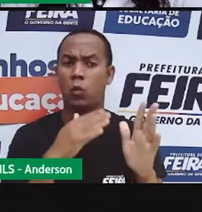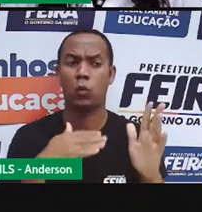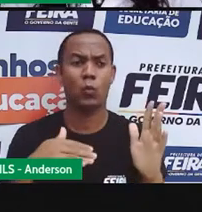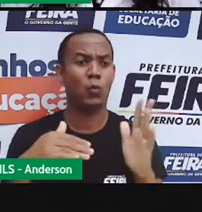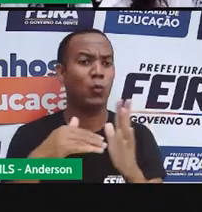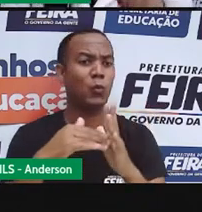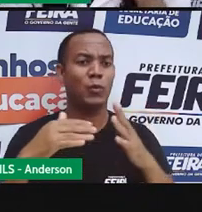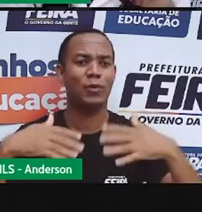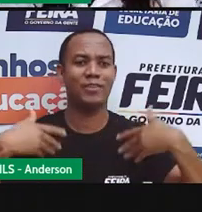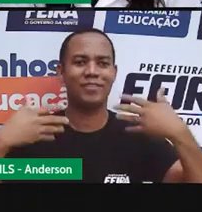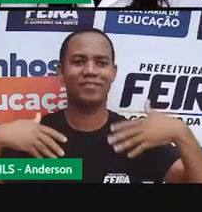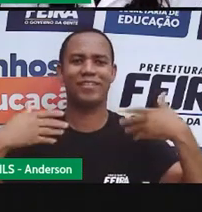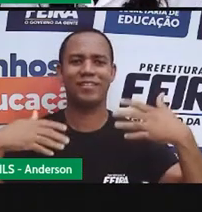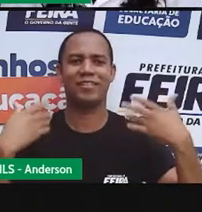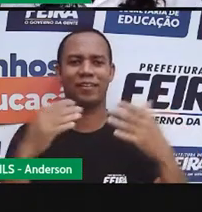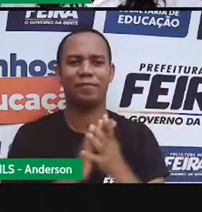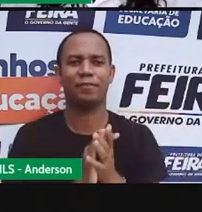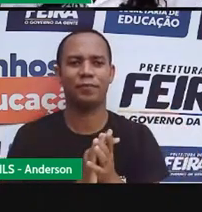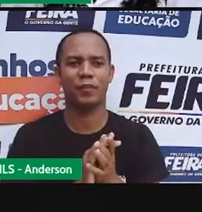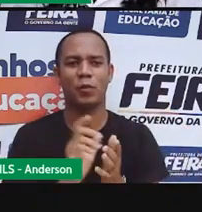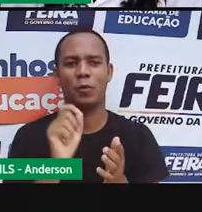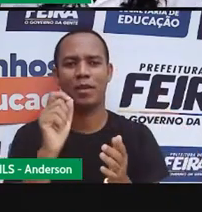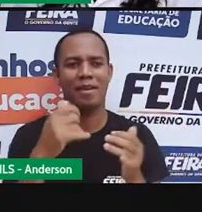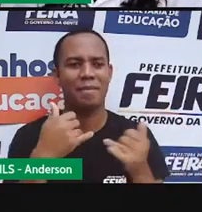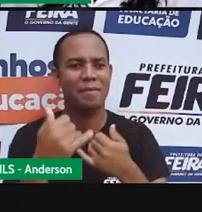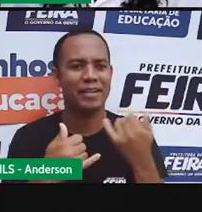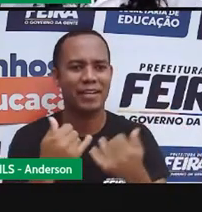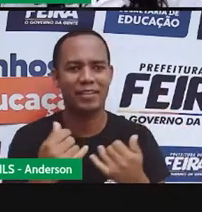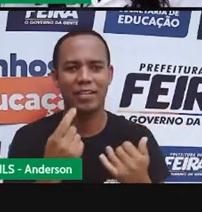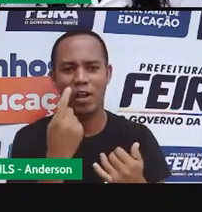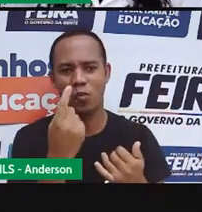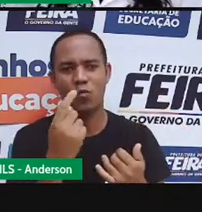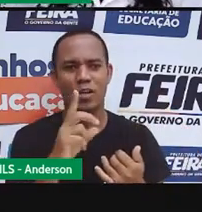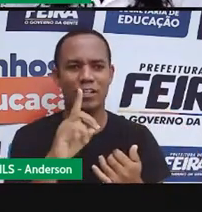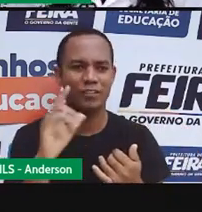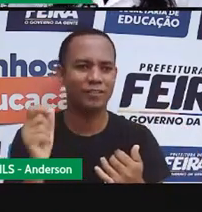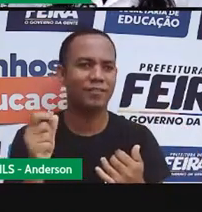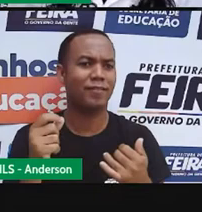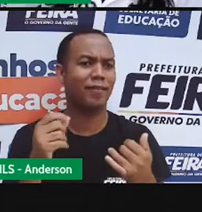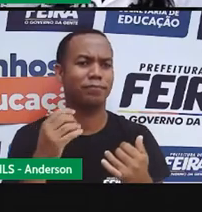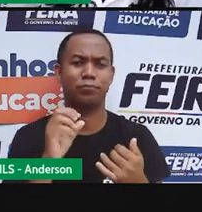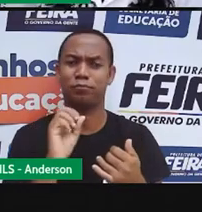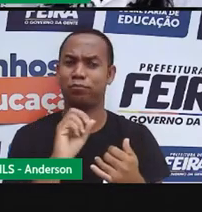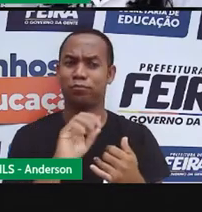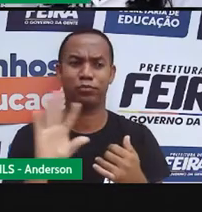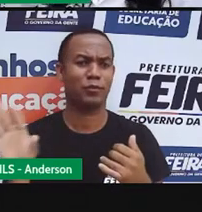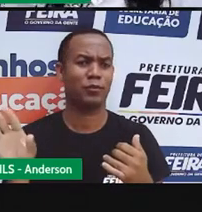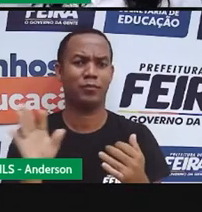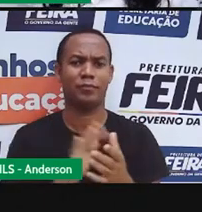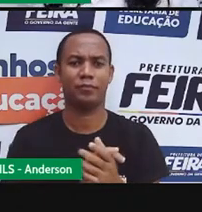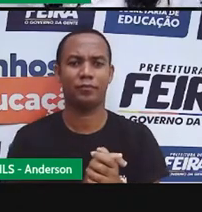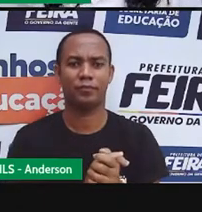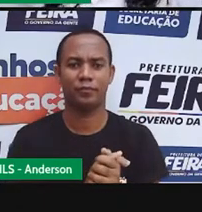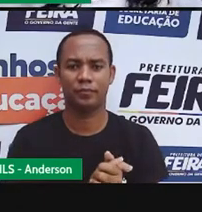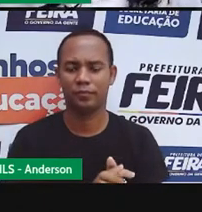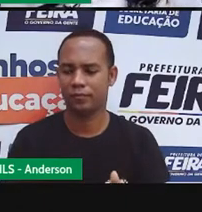eles é diversão. E uma brincadeira por dia já é o suficiente. Vamos lá.